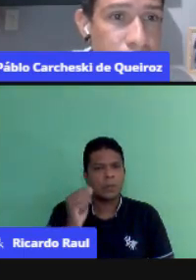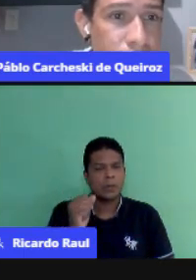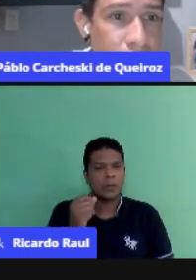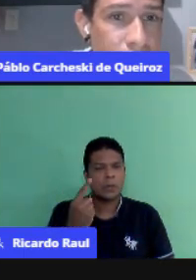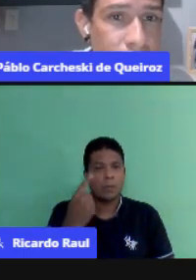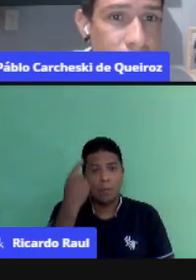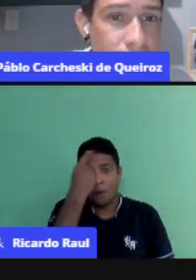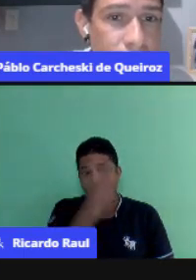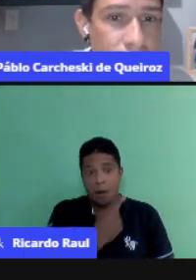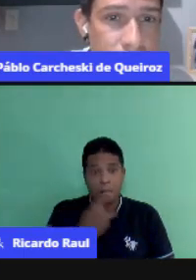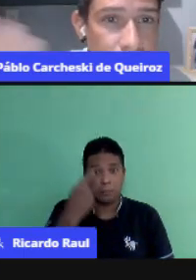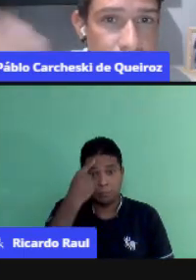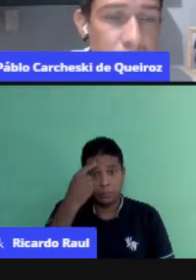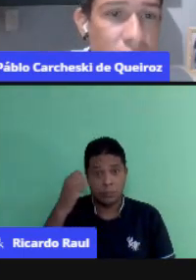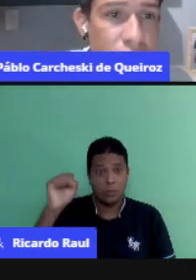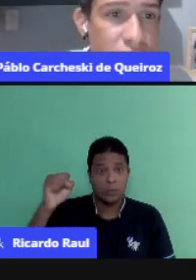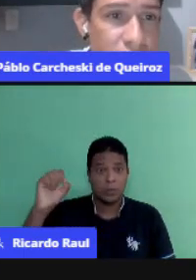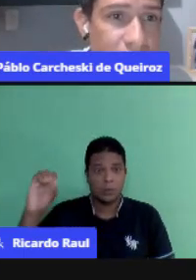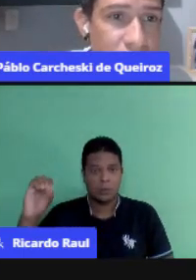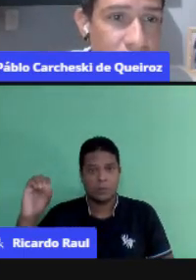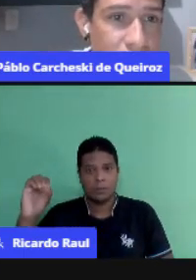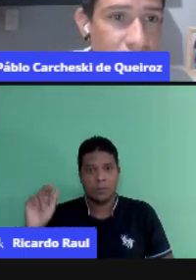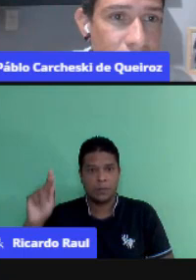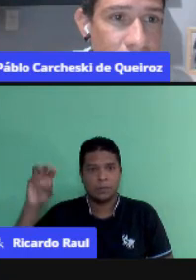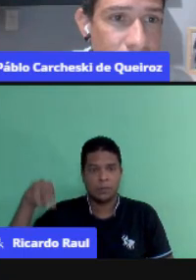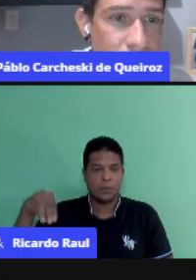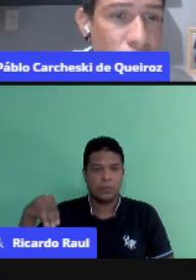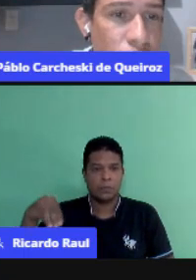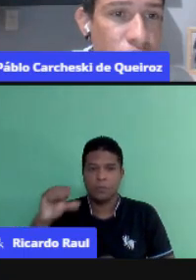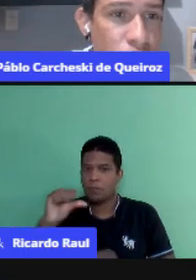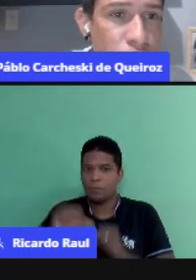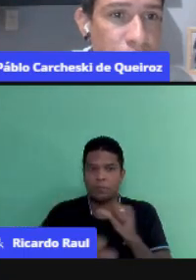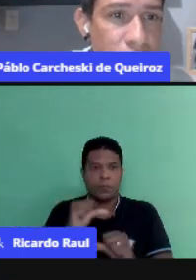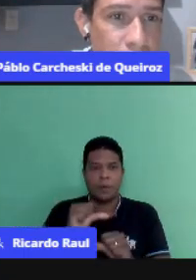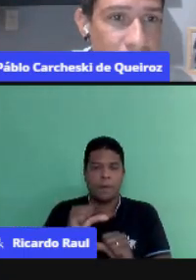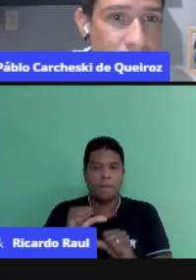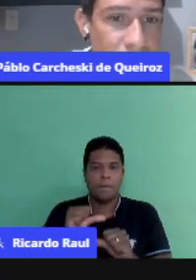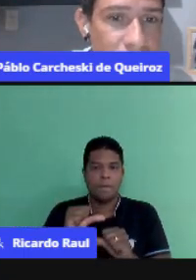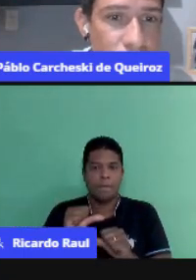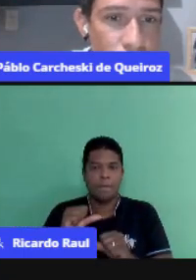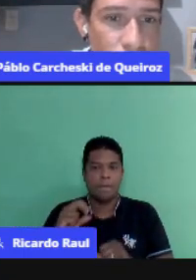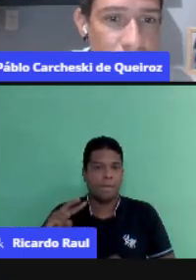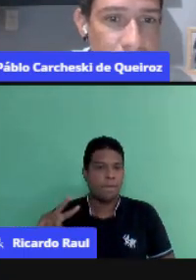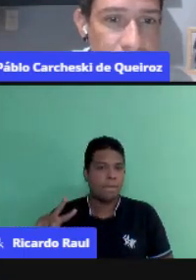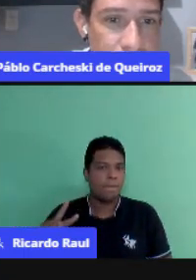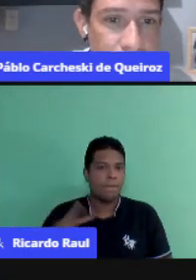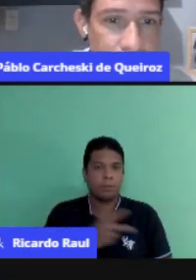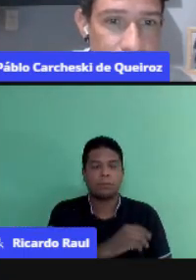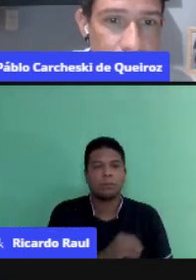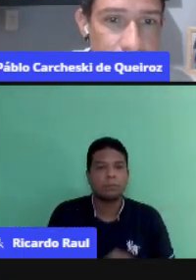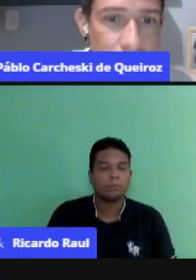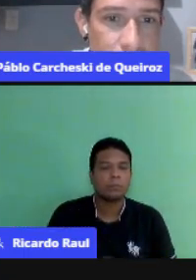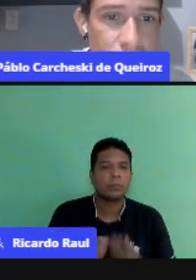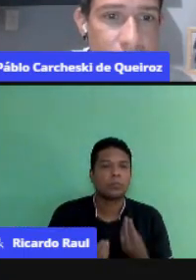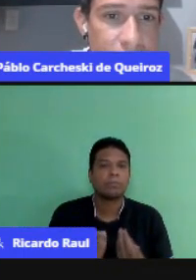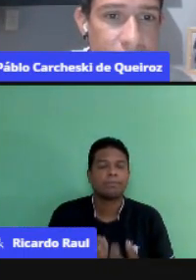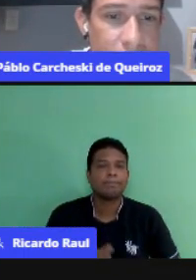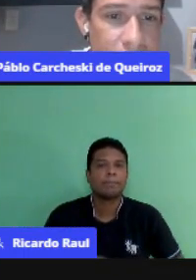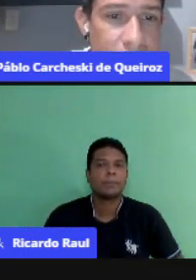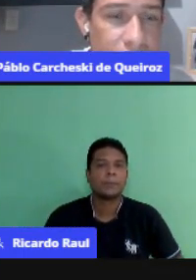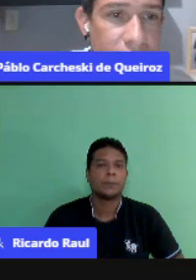km, né, sem mudar a velocidade, né? Que condições eu preciso para que isso ocorra, né?